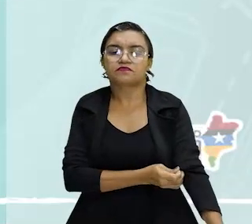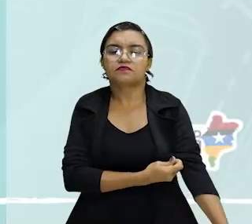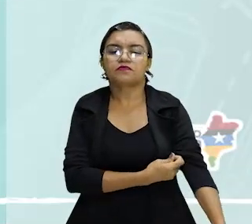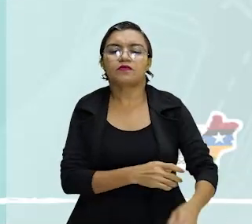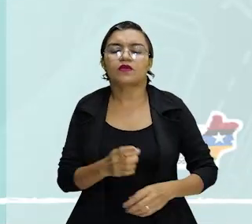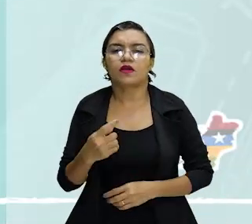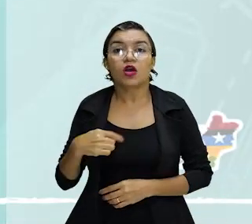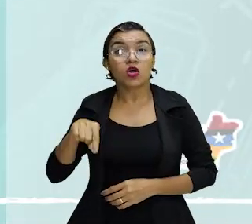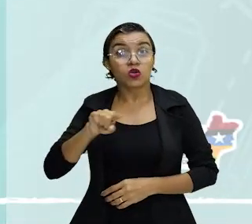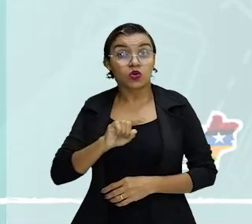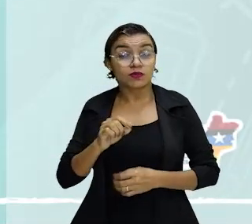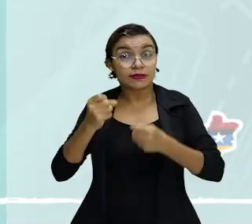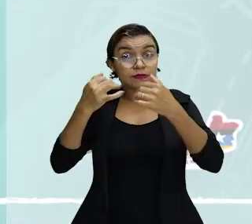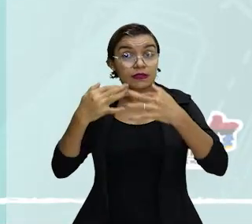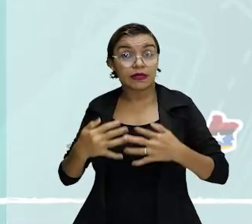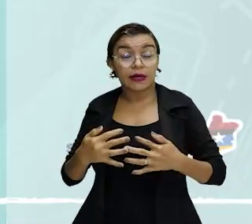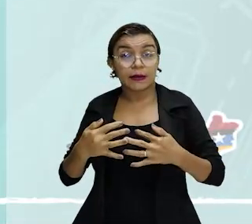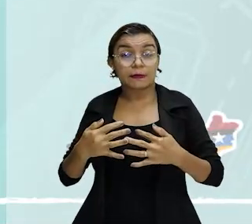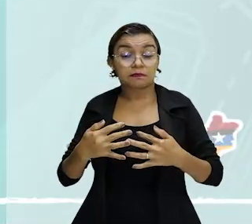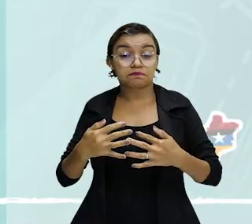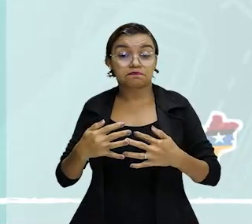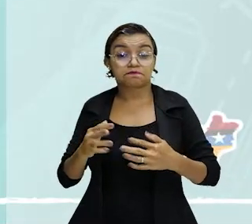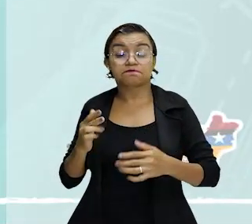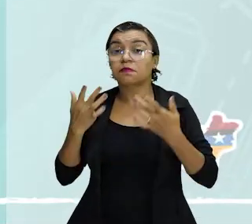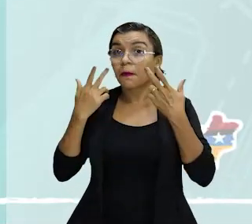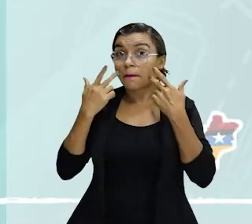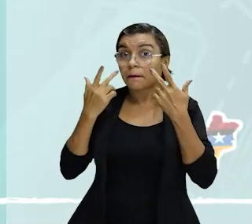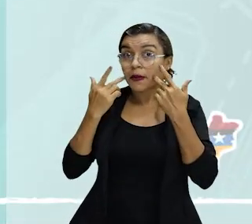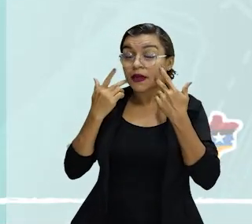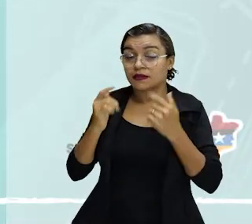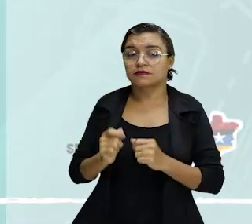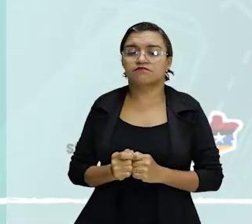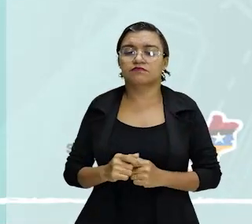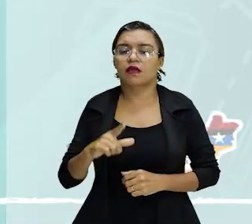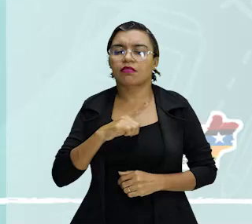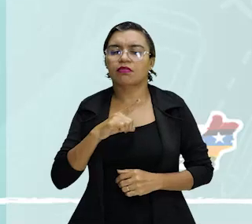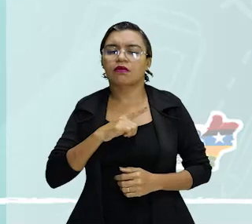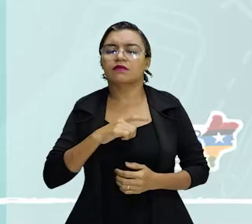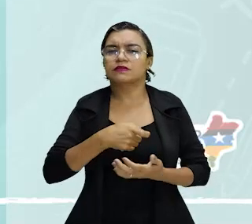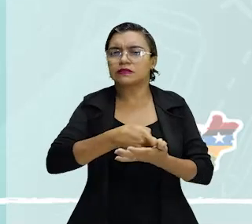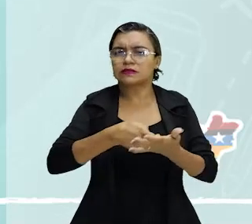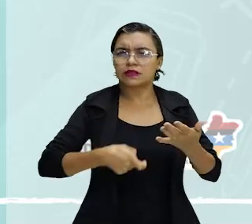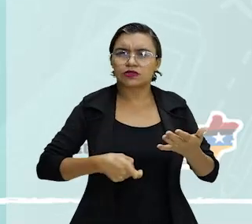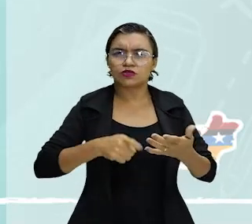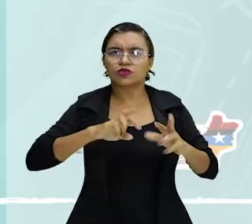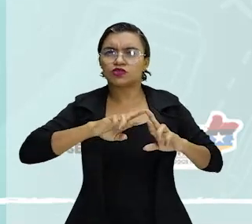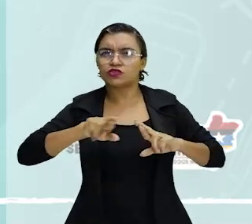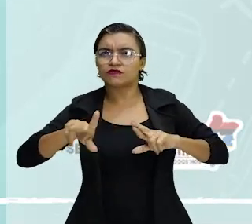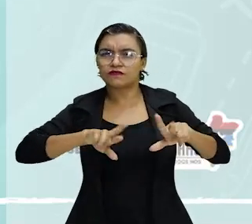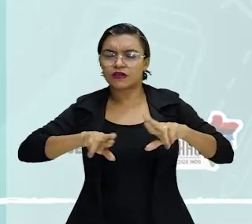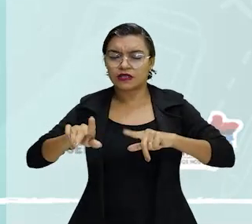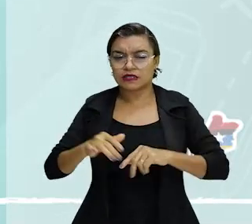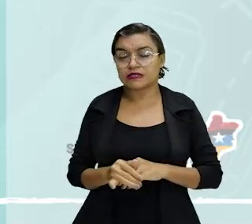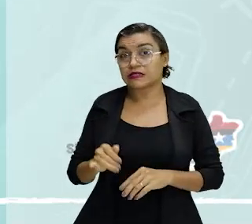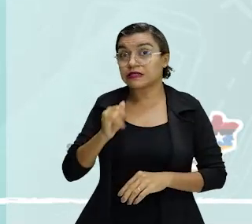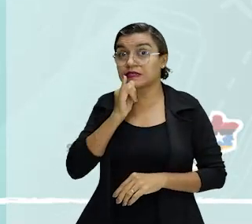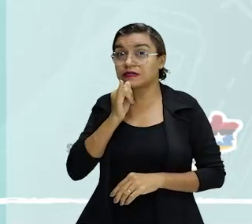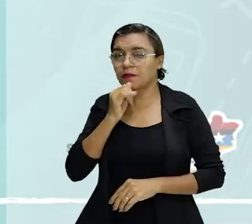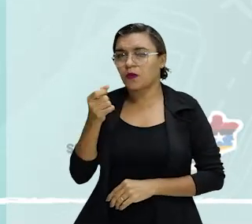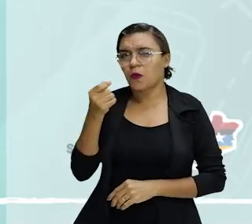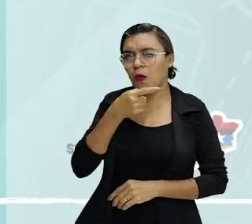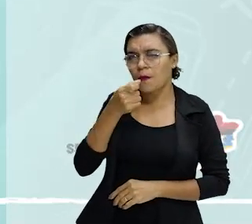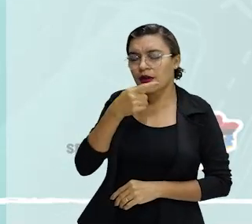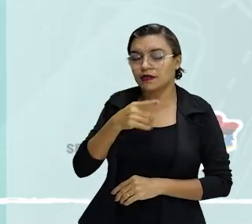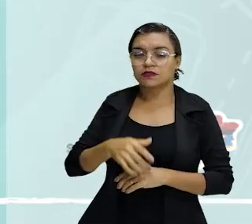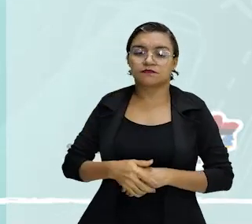falar de tipos de peça, aí nós vamos observar esses diferentes textos dramáticos. Então, a comédia, por exemplo,